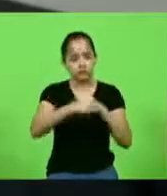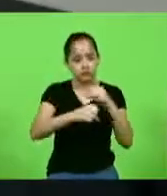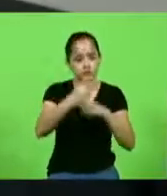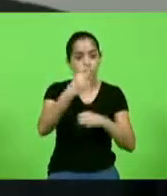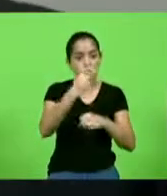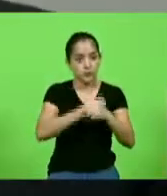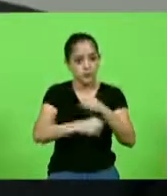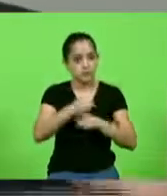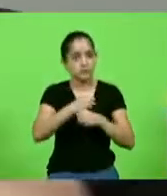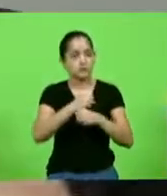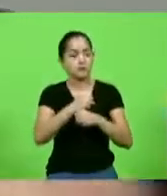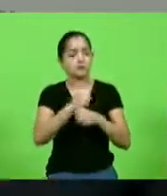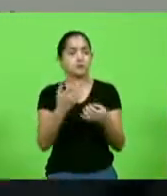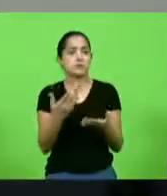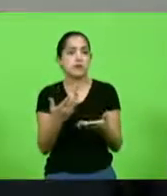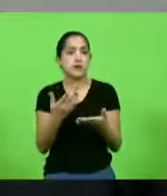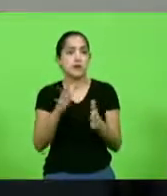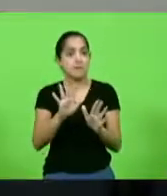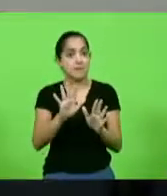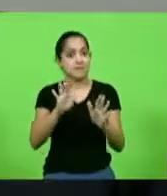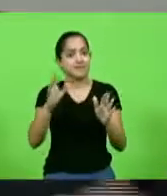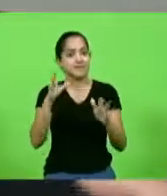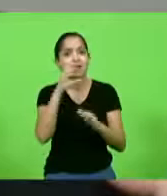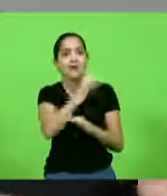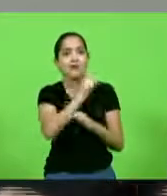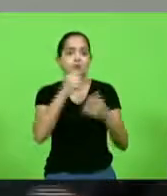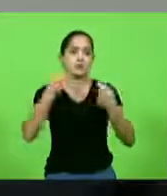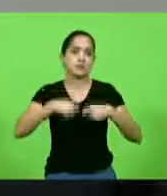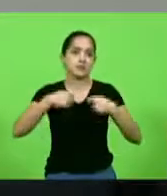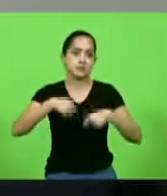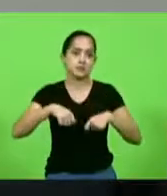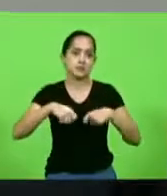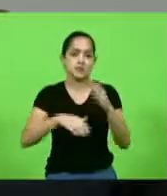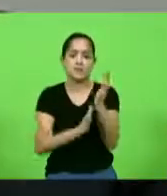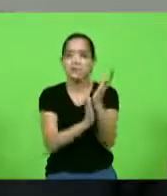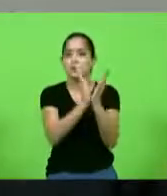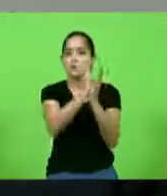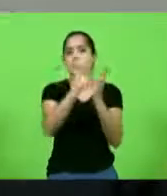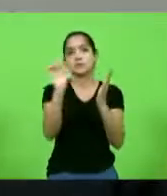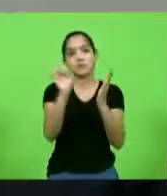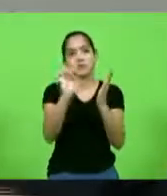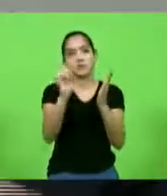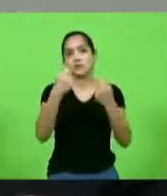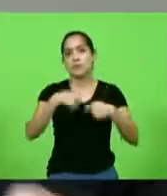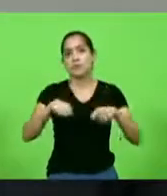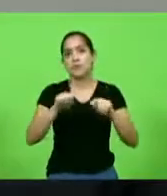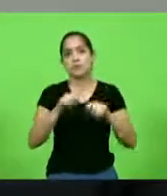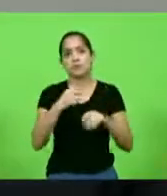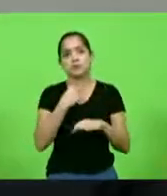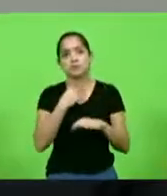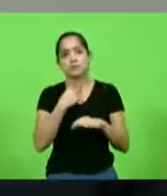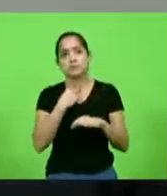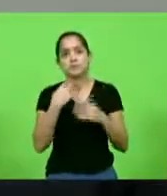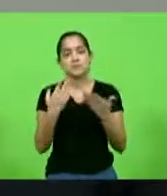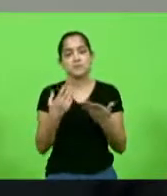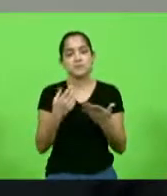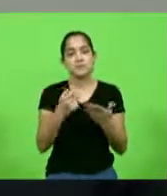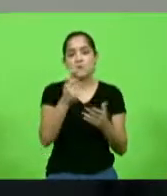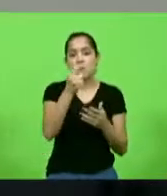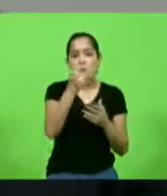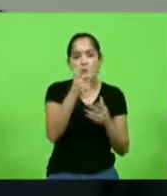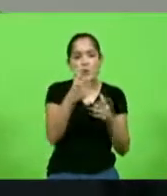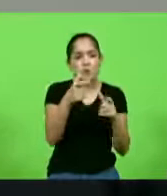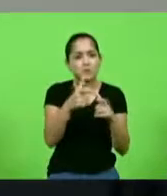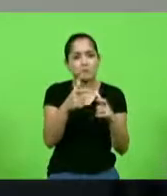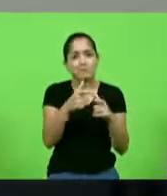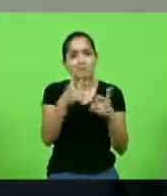tudo bem. Agora, tem que ser rápido e tem que ser desburocratizado, porque senão esse dinheiro só vai para poucas pessoas, para quem já